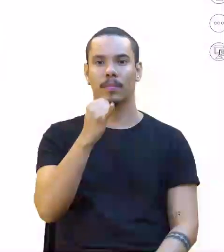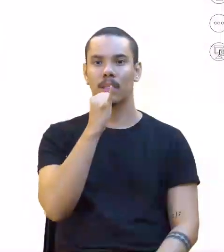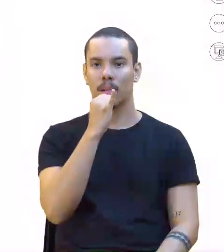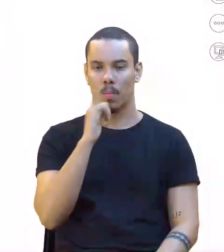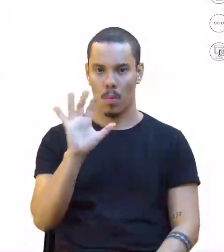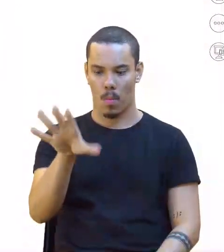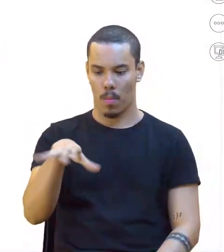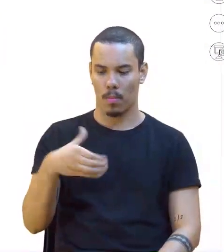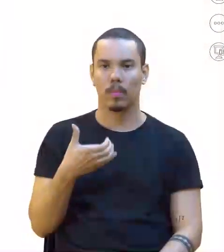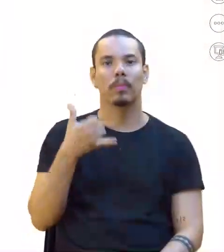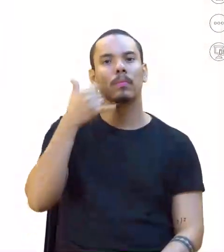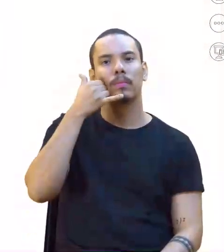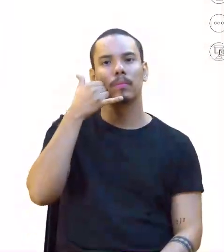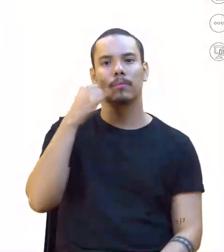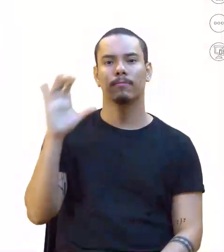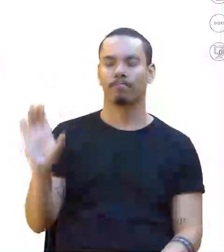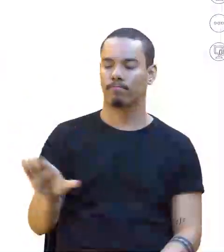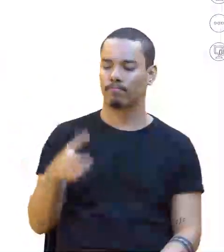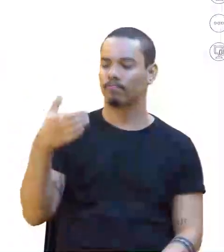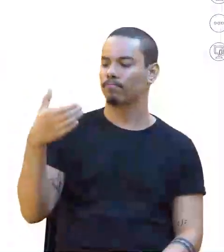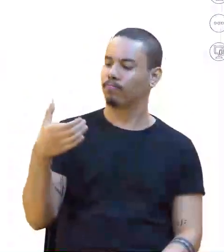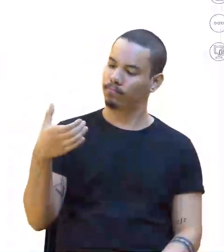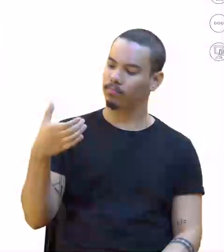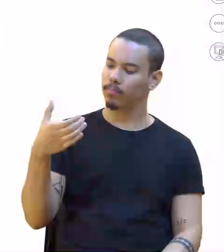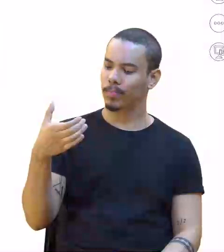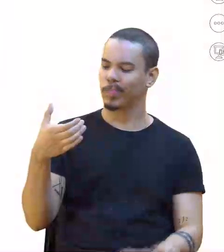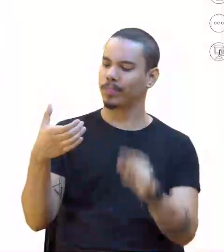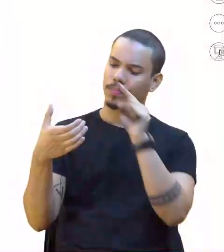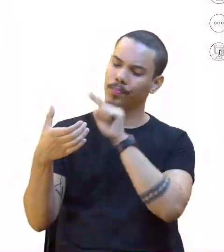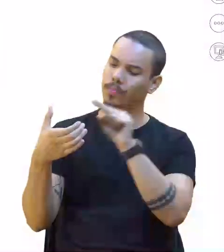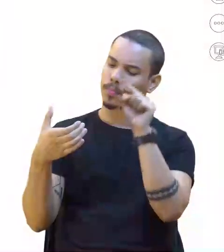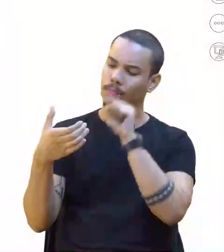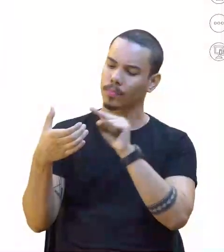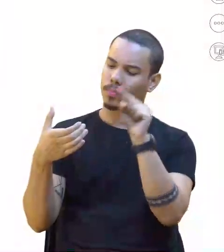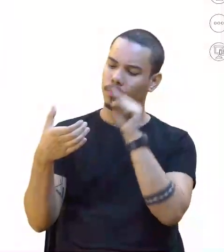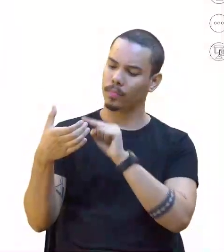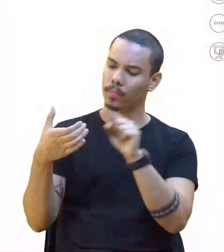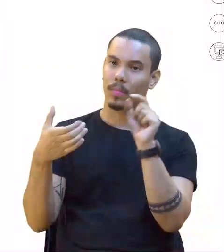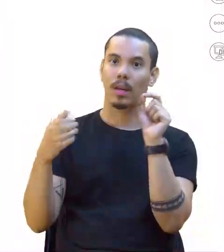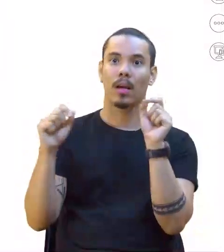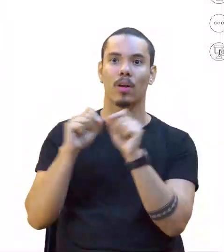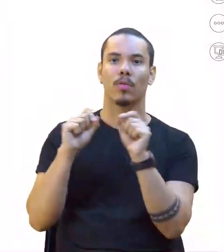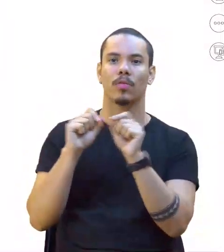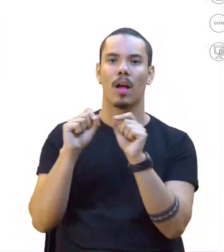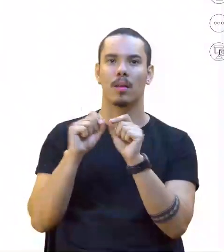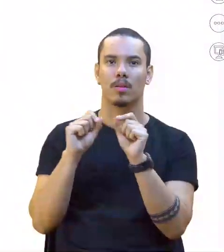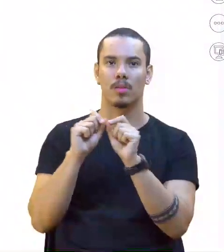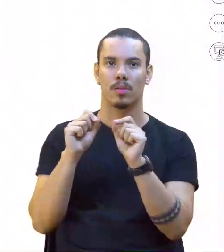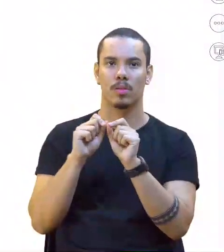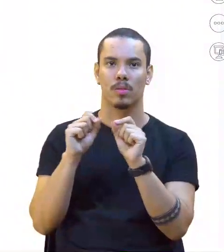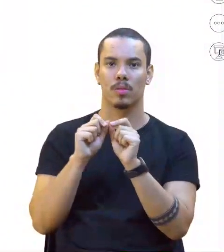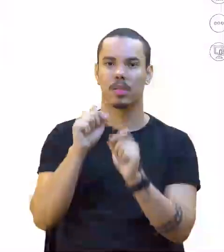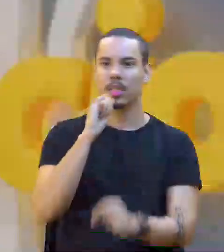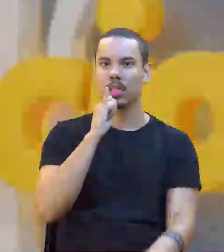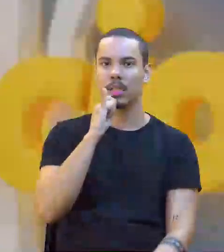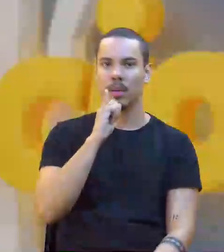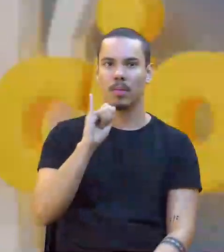celular e eu vou lá na minha rede social e faço isso aqui, né? E faço esse